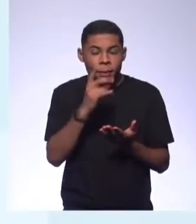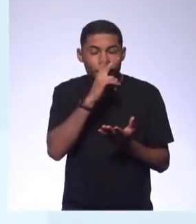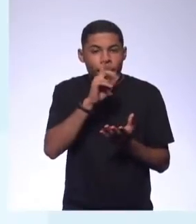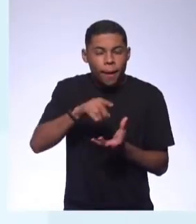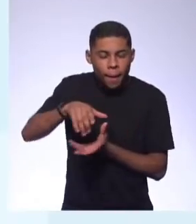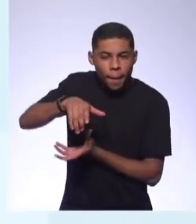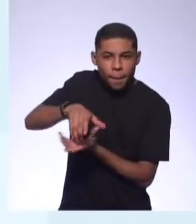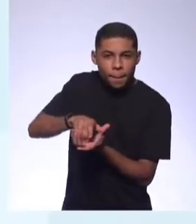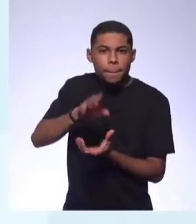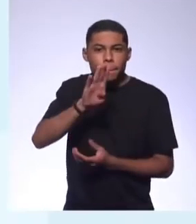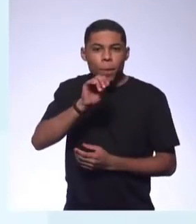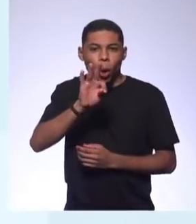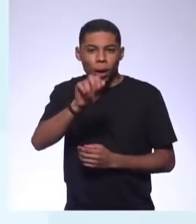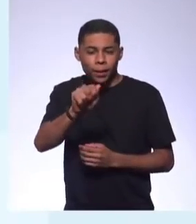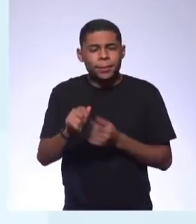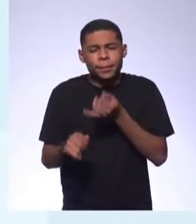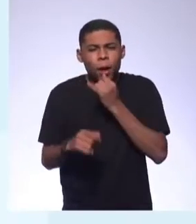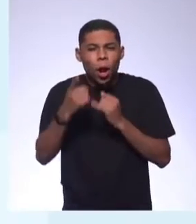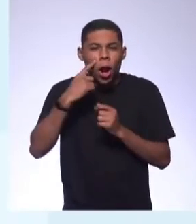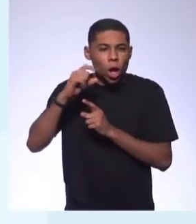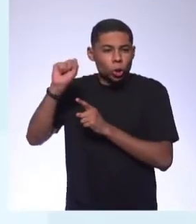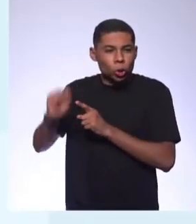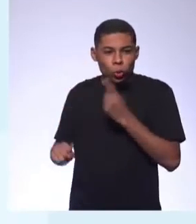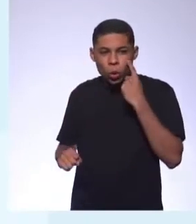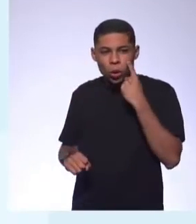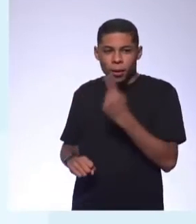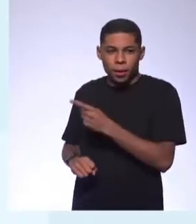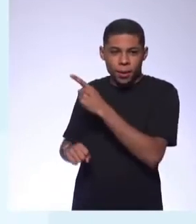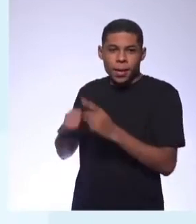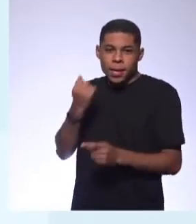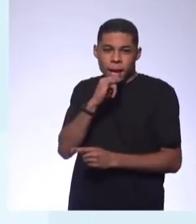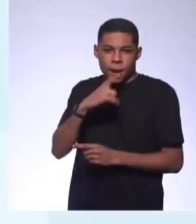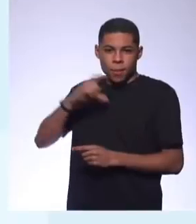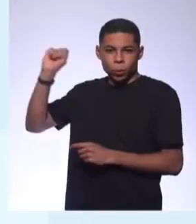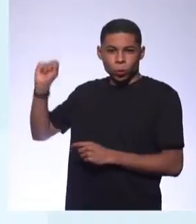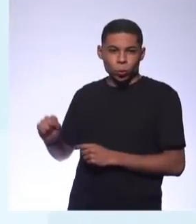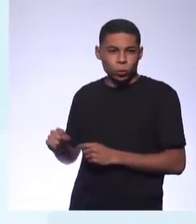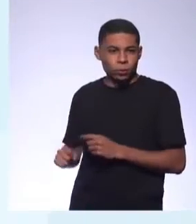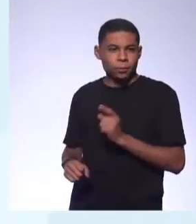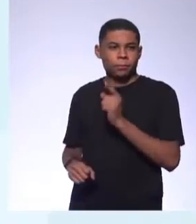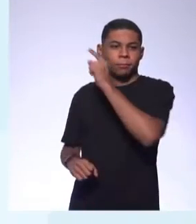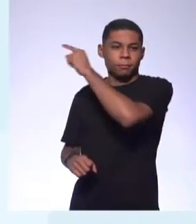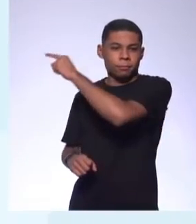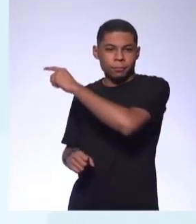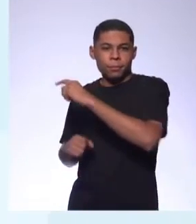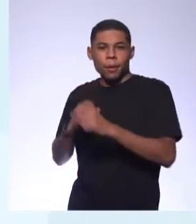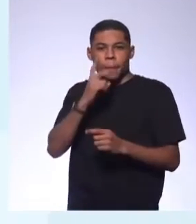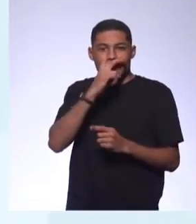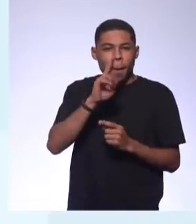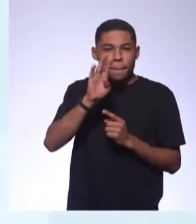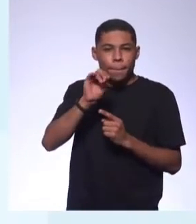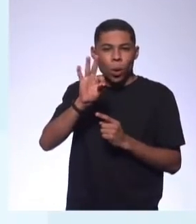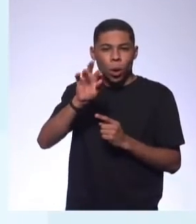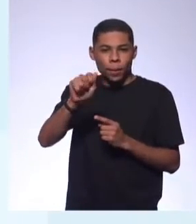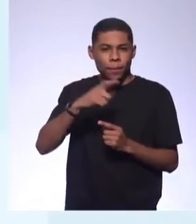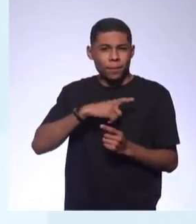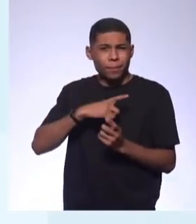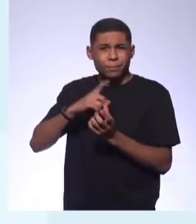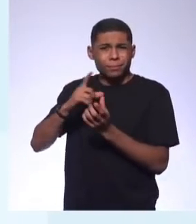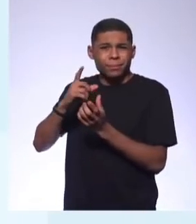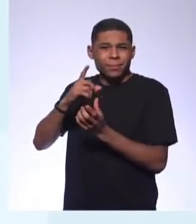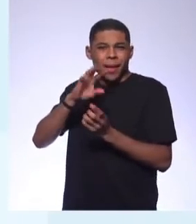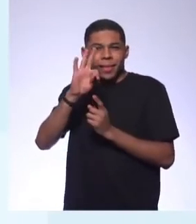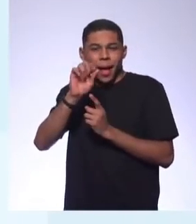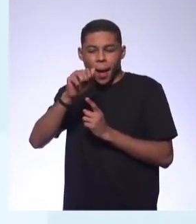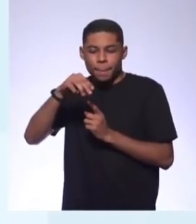né? Então, você está vendo aí lá no sul da Itália, você está vendo a bota da Itália e você tem o tamanco